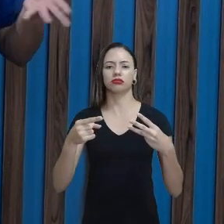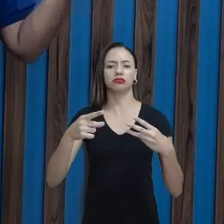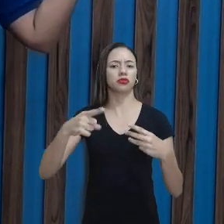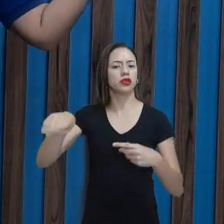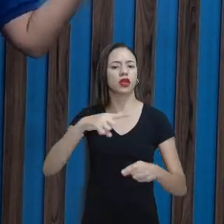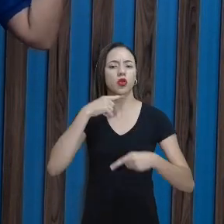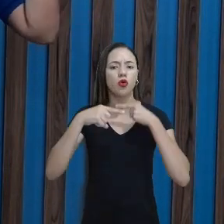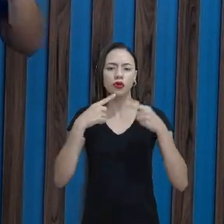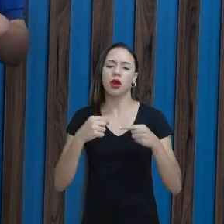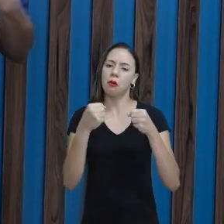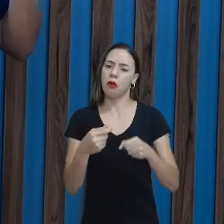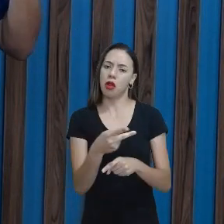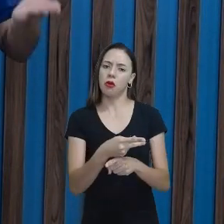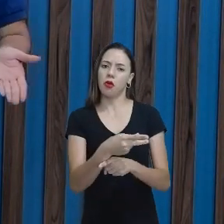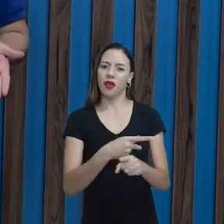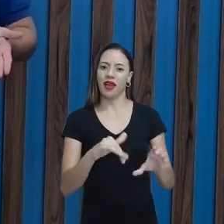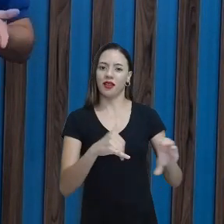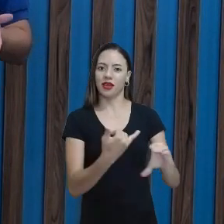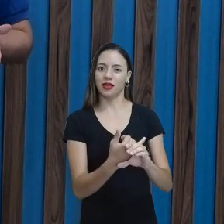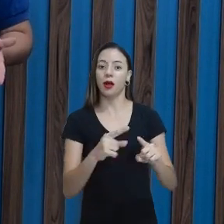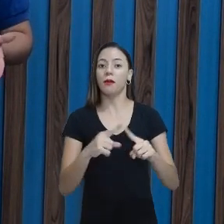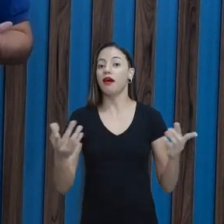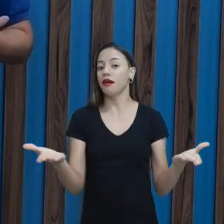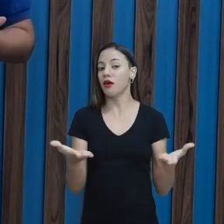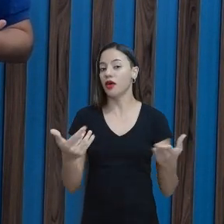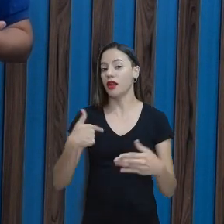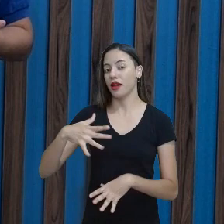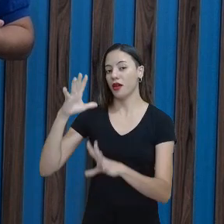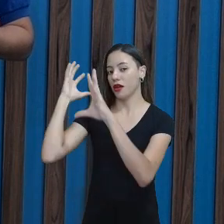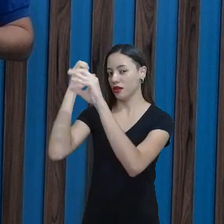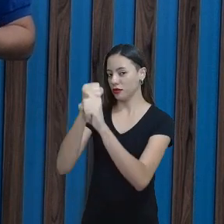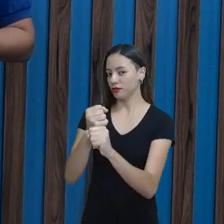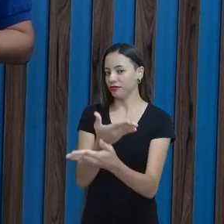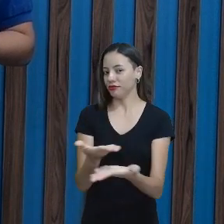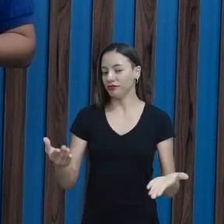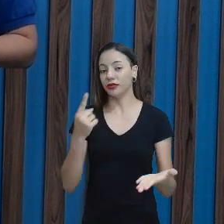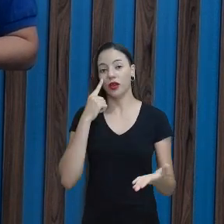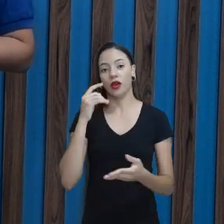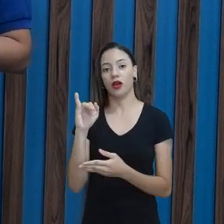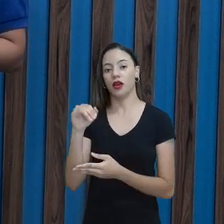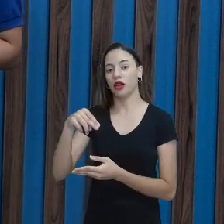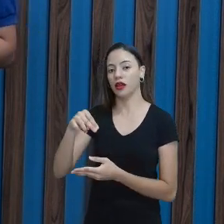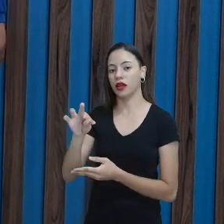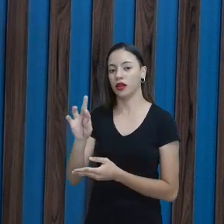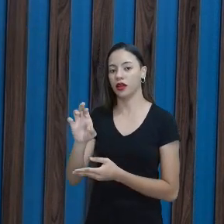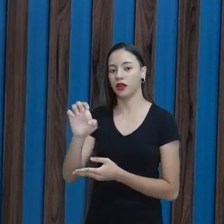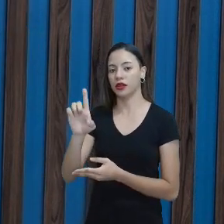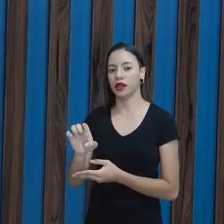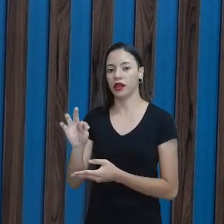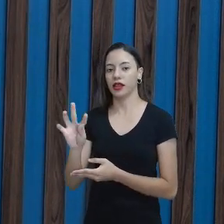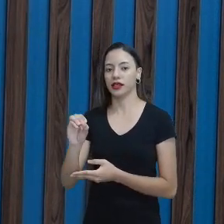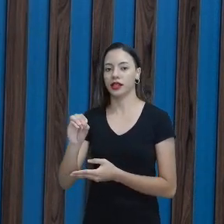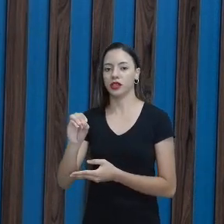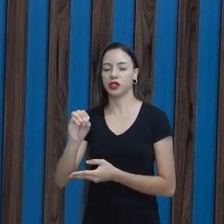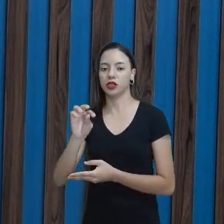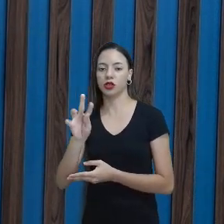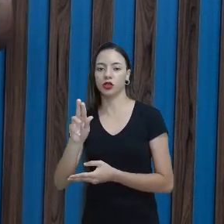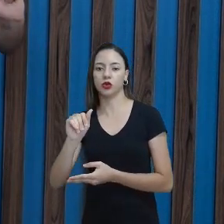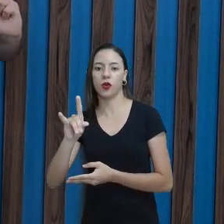dúvida. Mas aqui eu vou revisar com vocês, tá? A intertextualidade acontece quando há